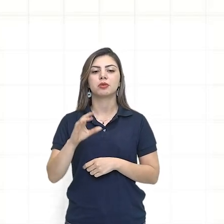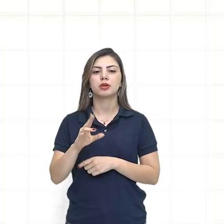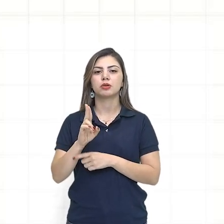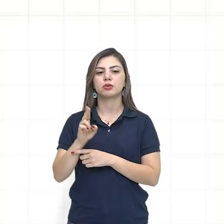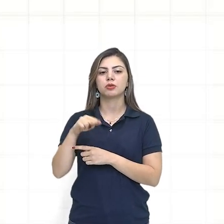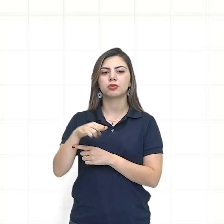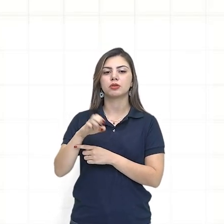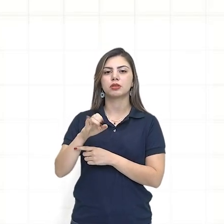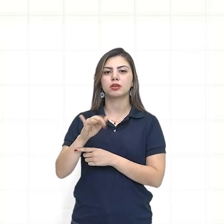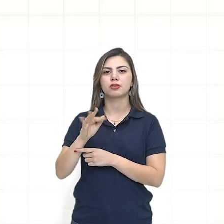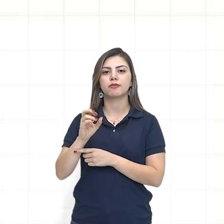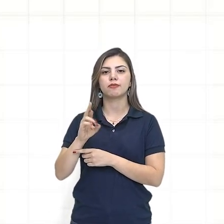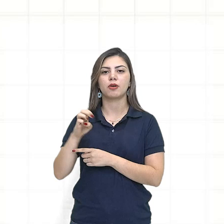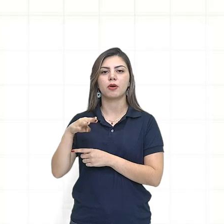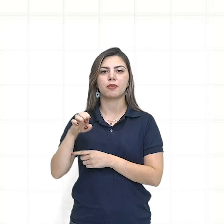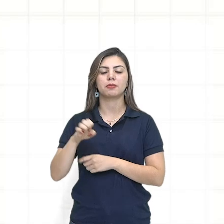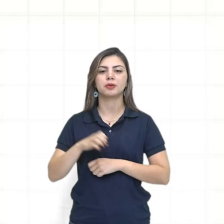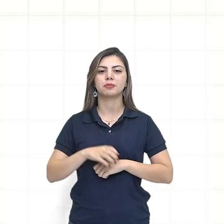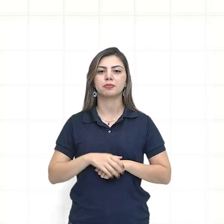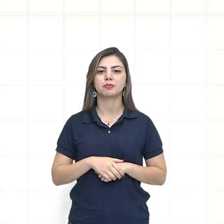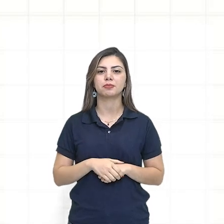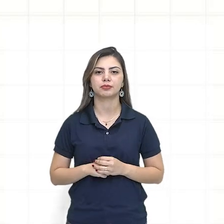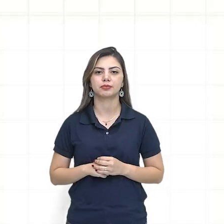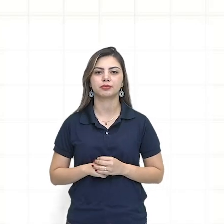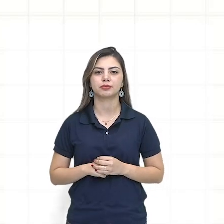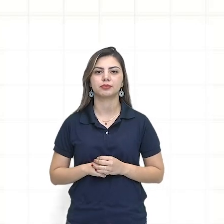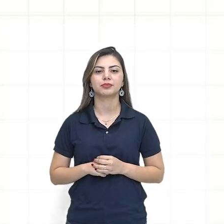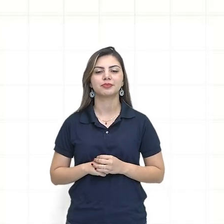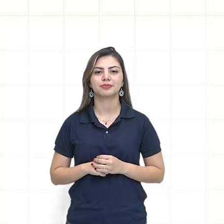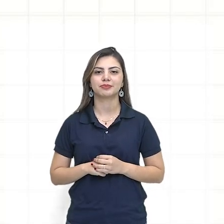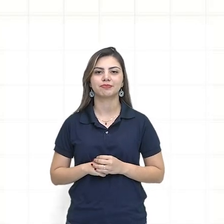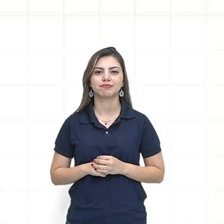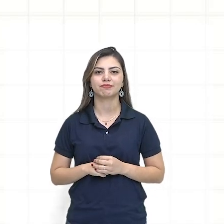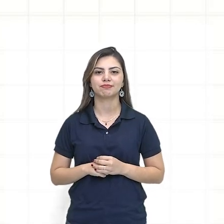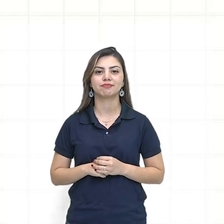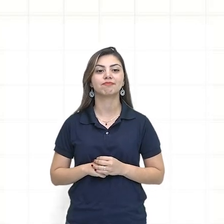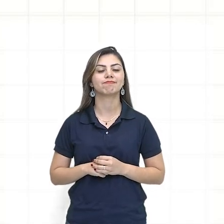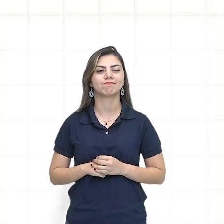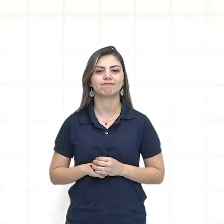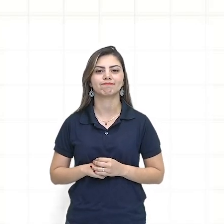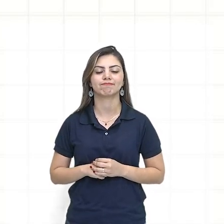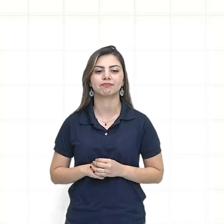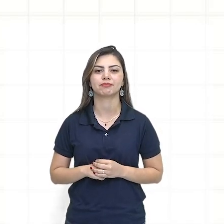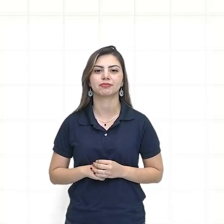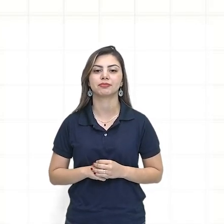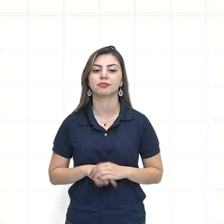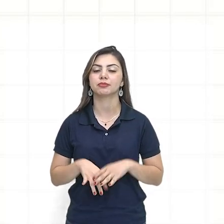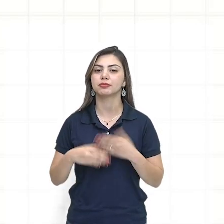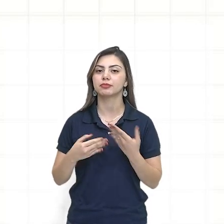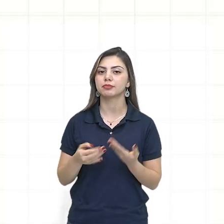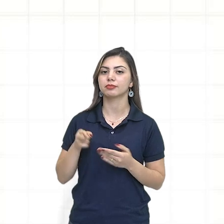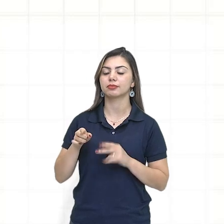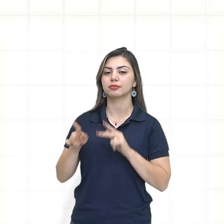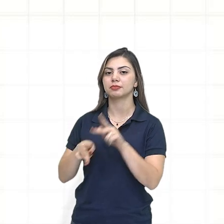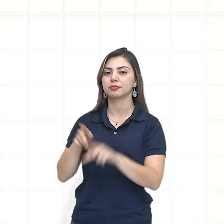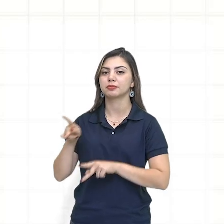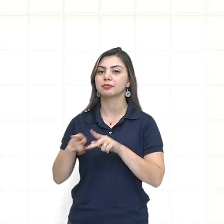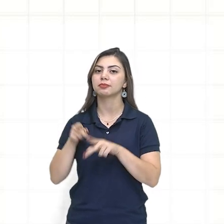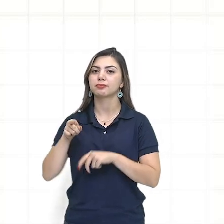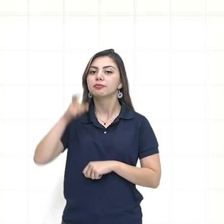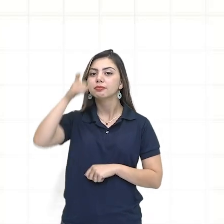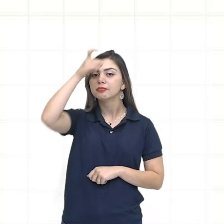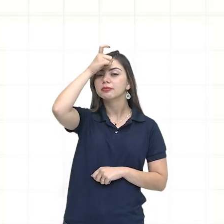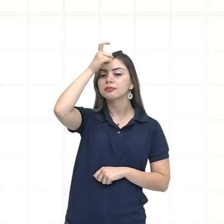Escrita cuneiforme, beleza? Bem, pessoal, quando as civilizações egípcias,